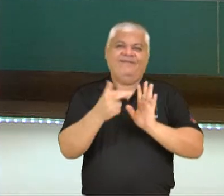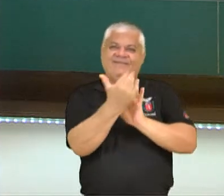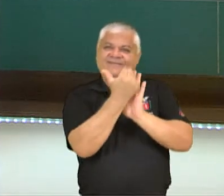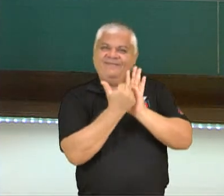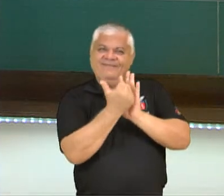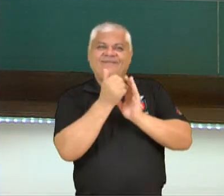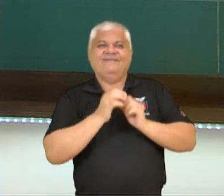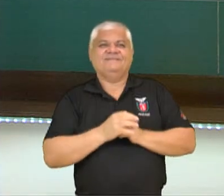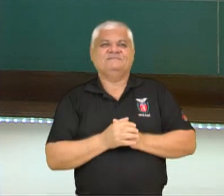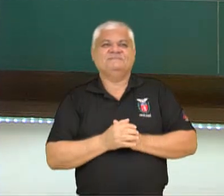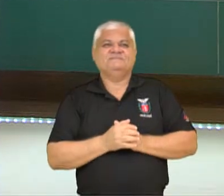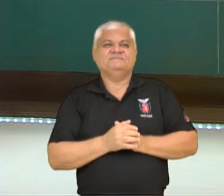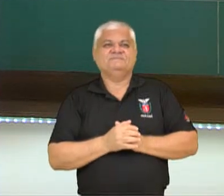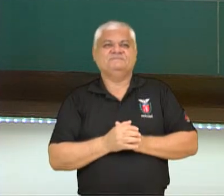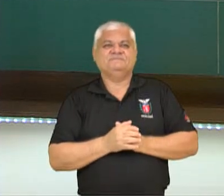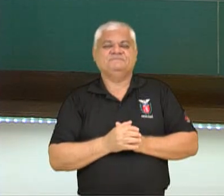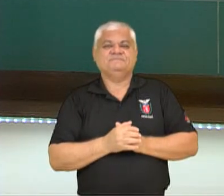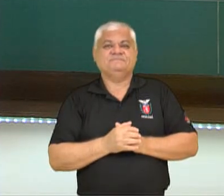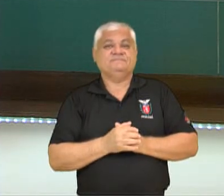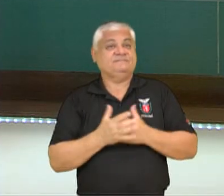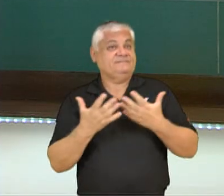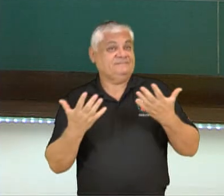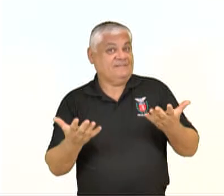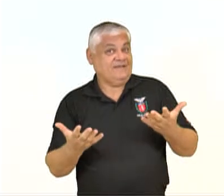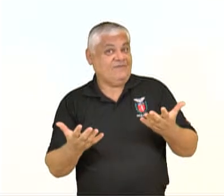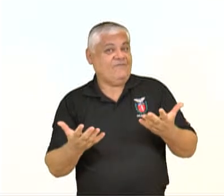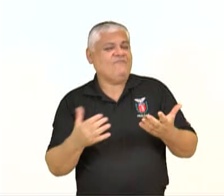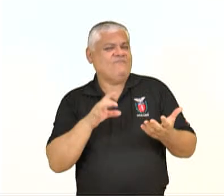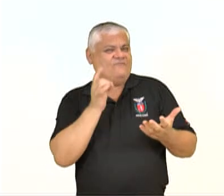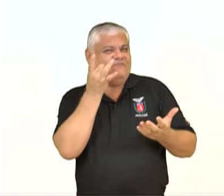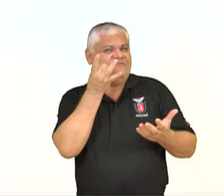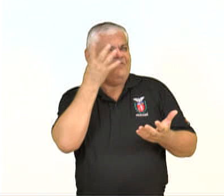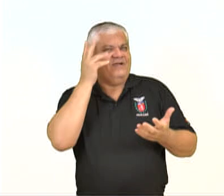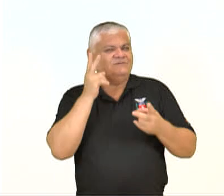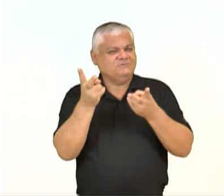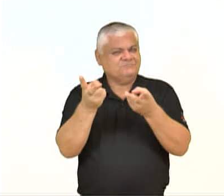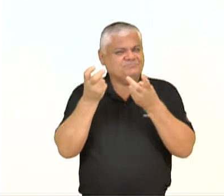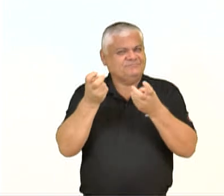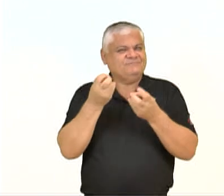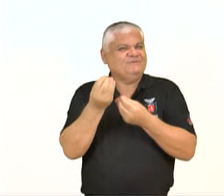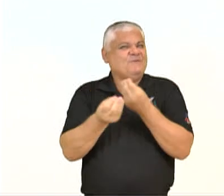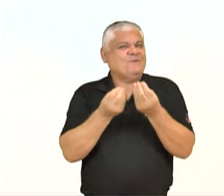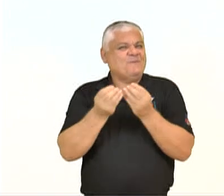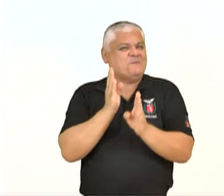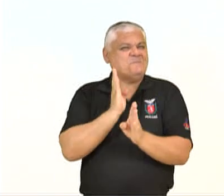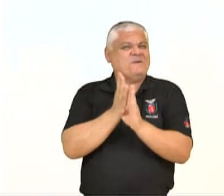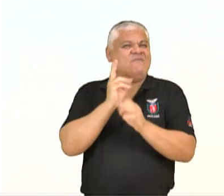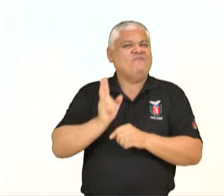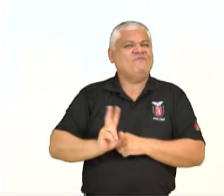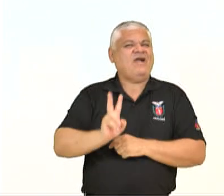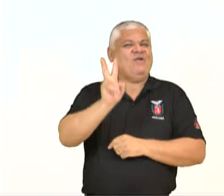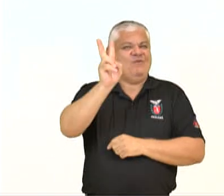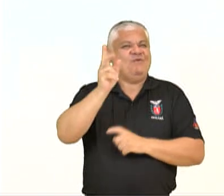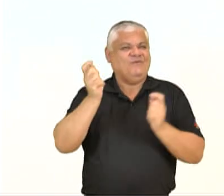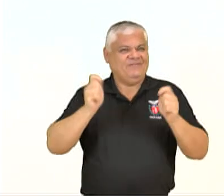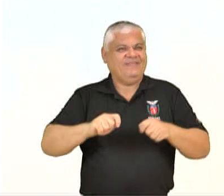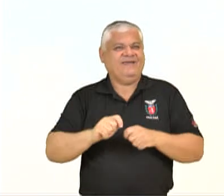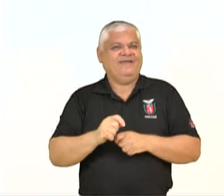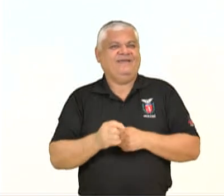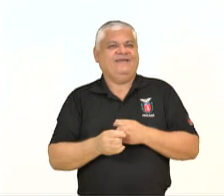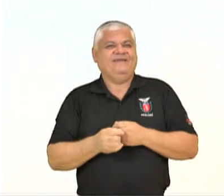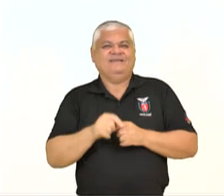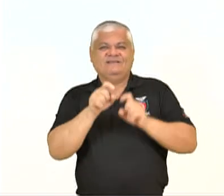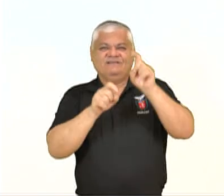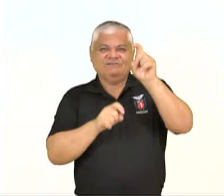figura. Então, dessa forma, né, fica fácil da gente determinar os valores, né, as ordenadas aí